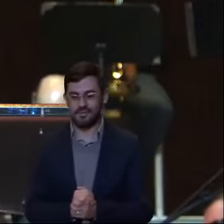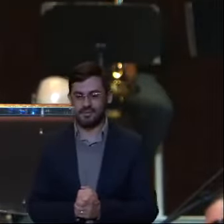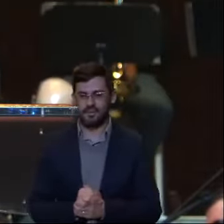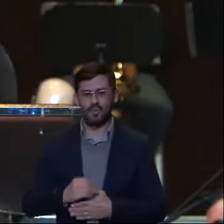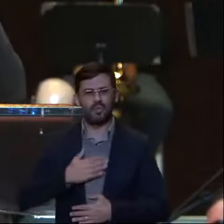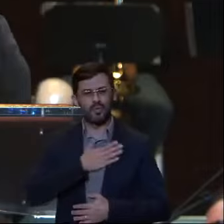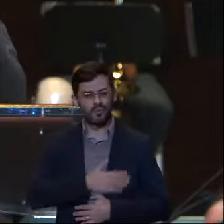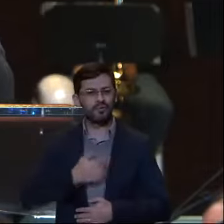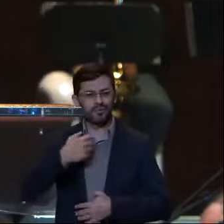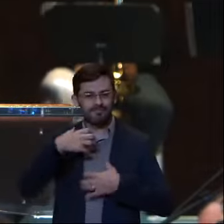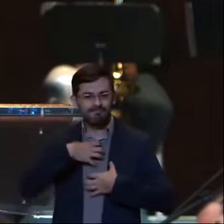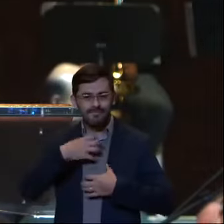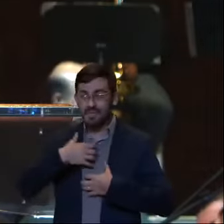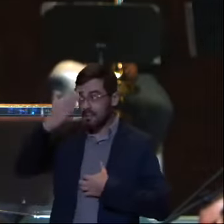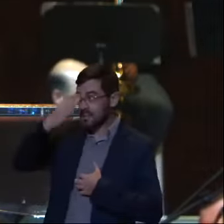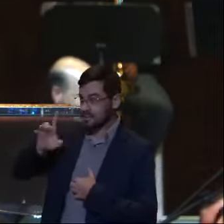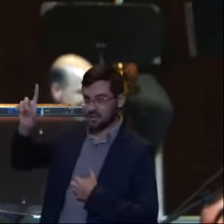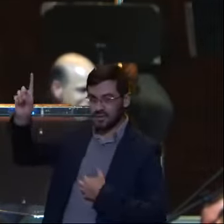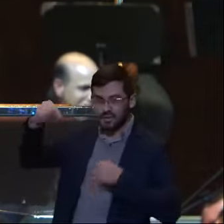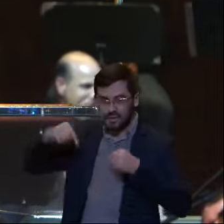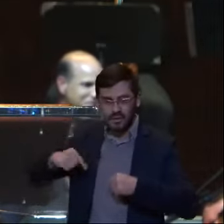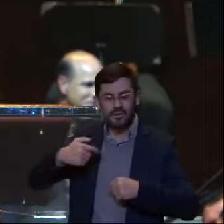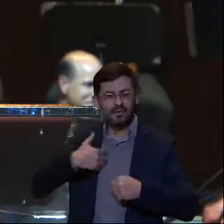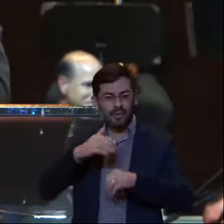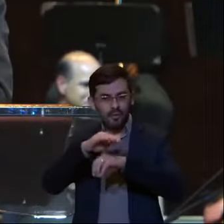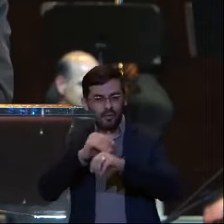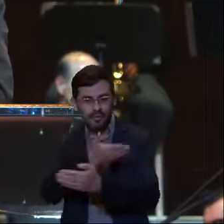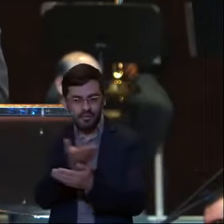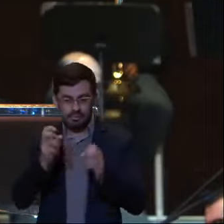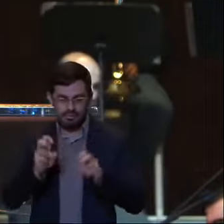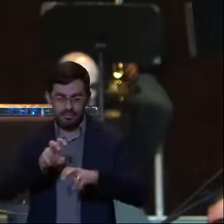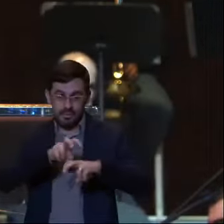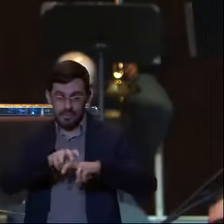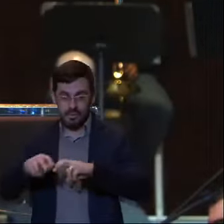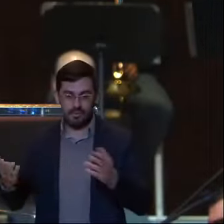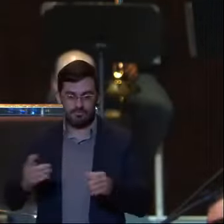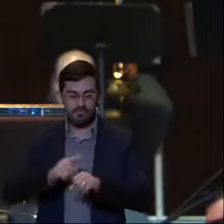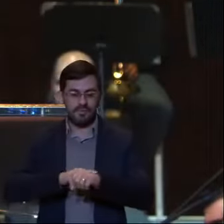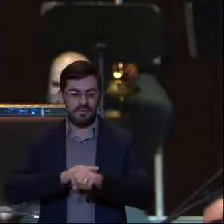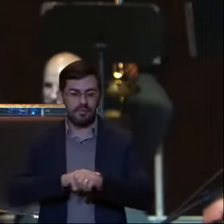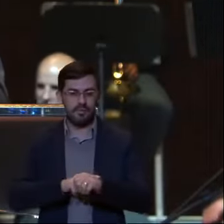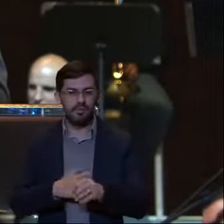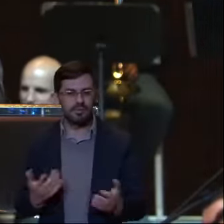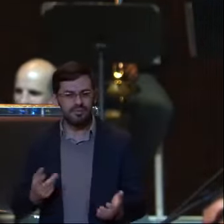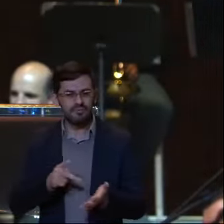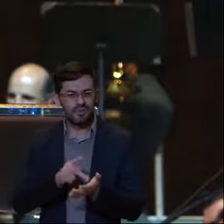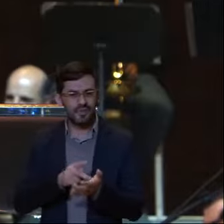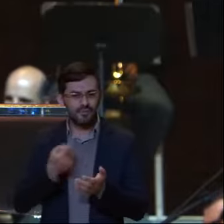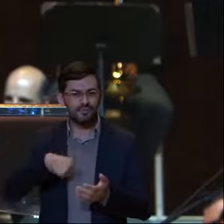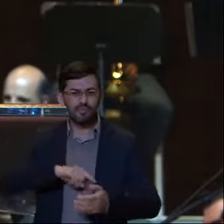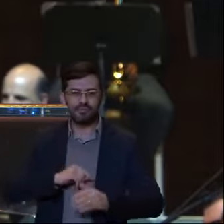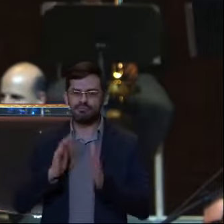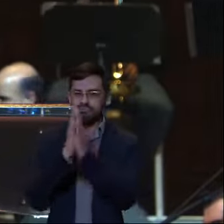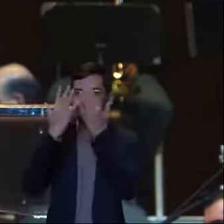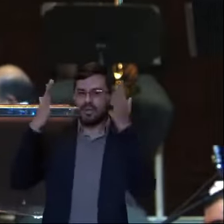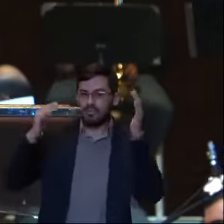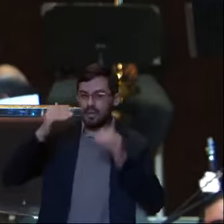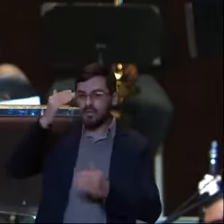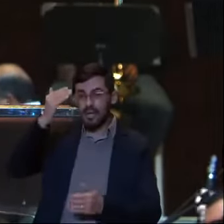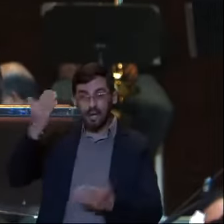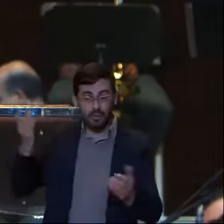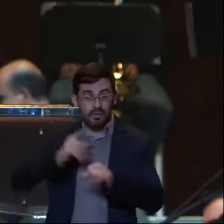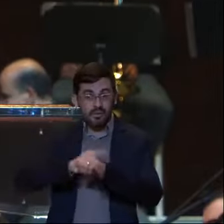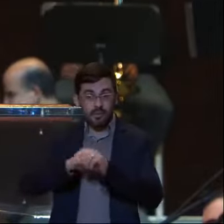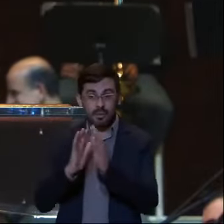que gostoso sentir a presença dEle. Eu quero te convidar você a se assentar nesse momento. Esse é o tempo de vibrarmos diante da palavra